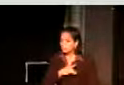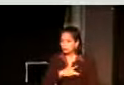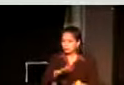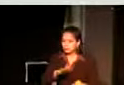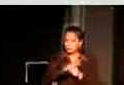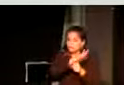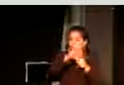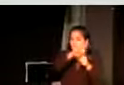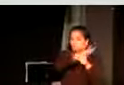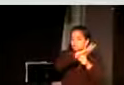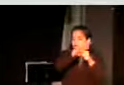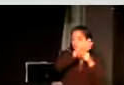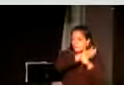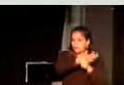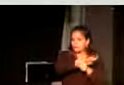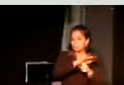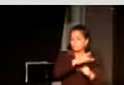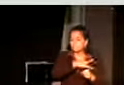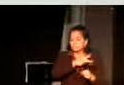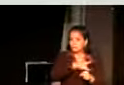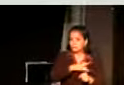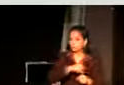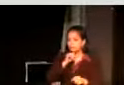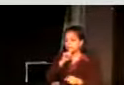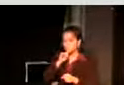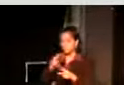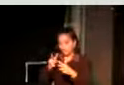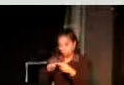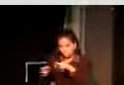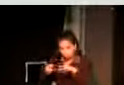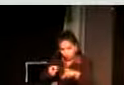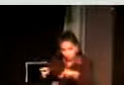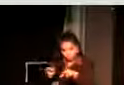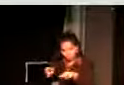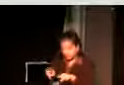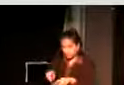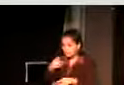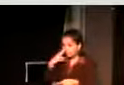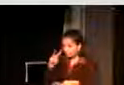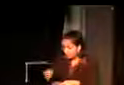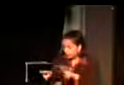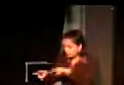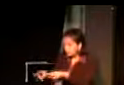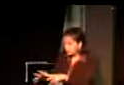lado aí ver um grande pecador Estou vendo um monte Não olhe para mim olha para os outros né